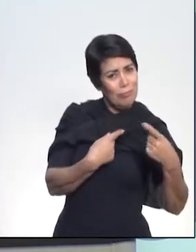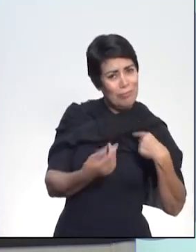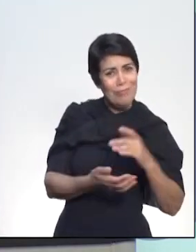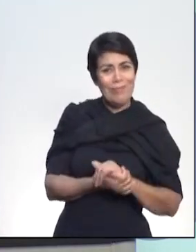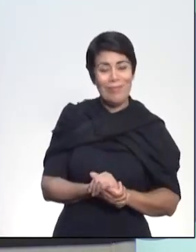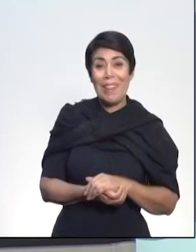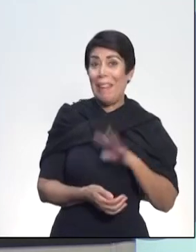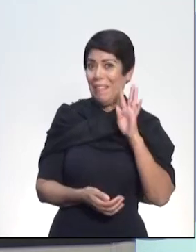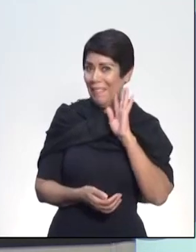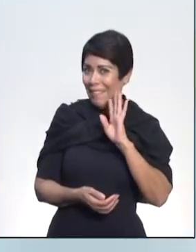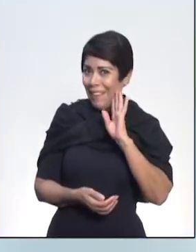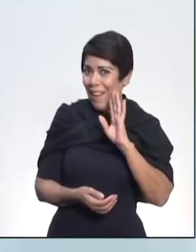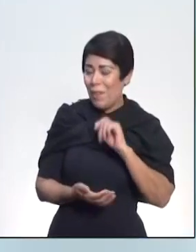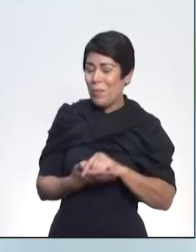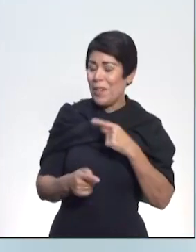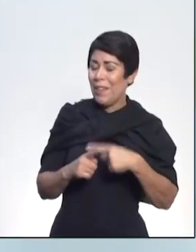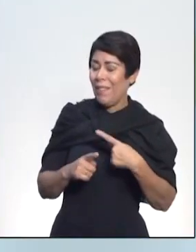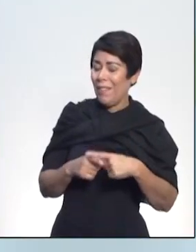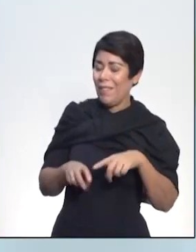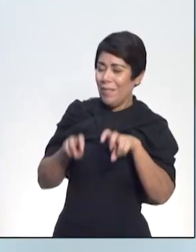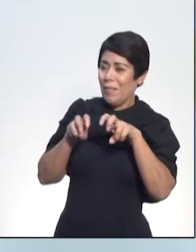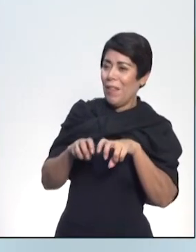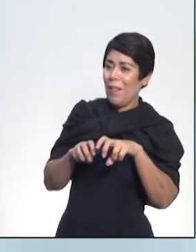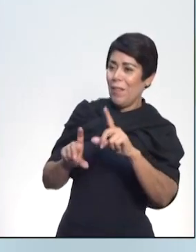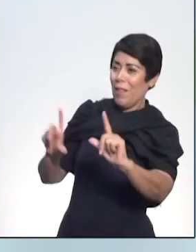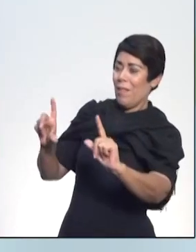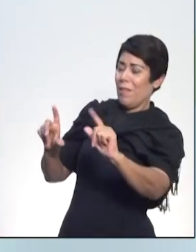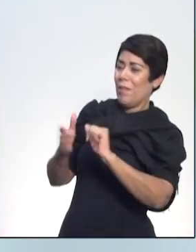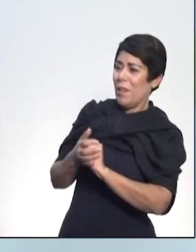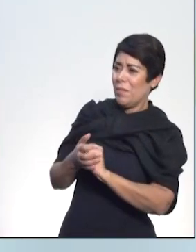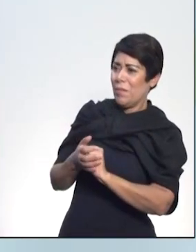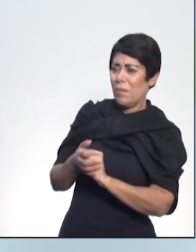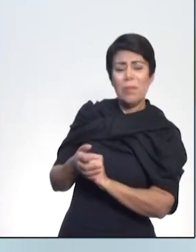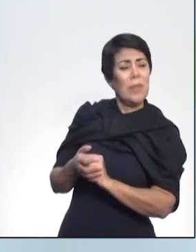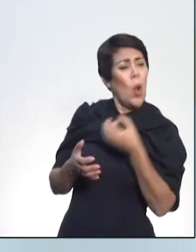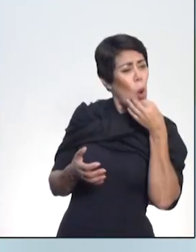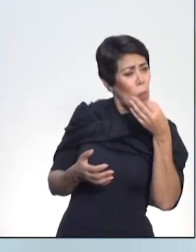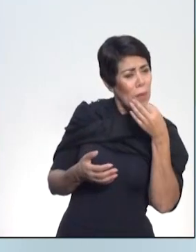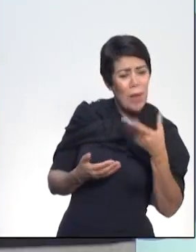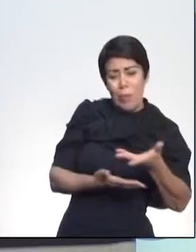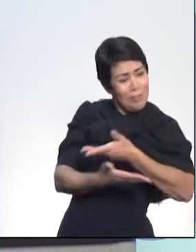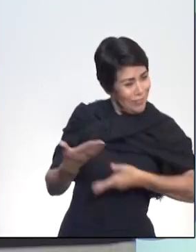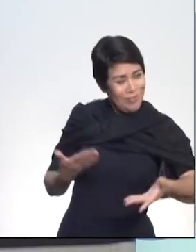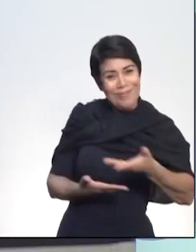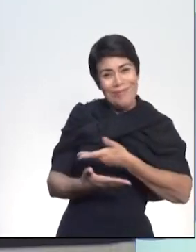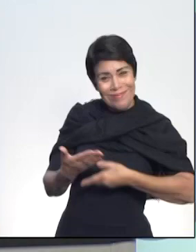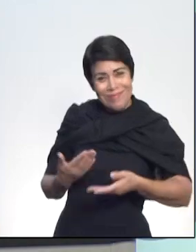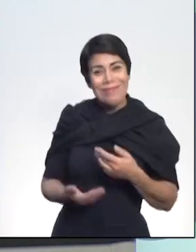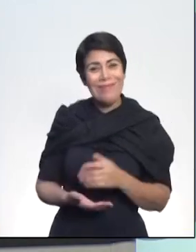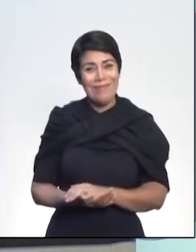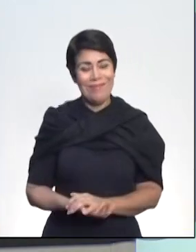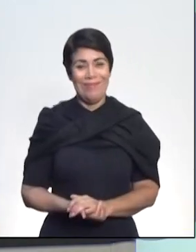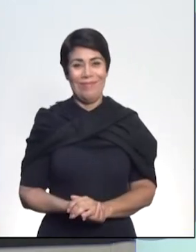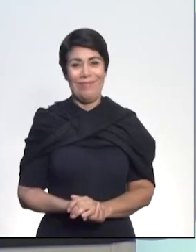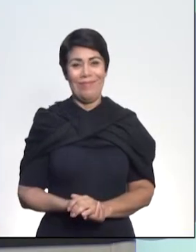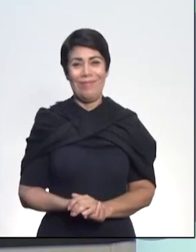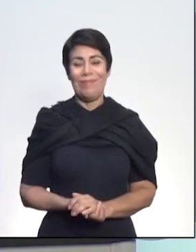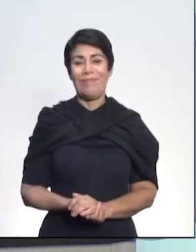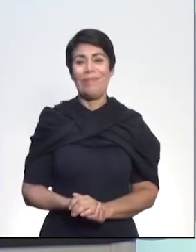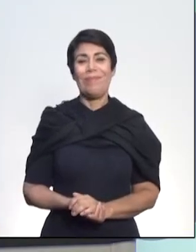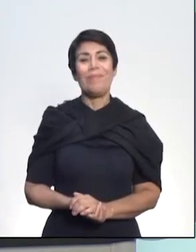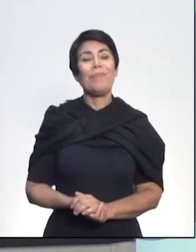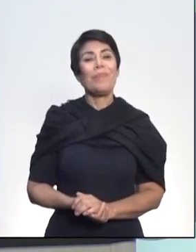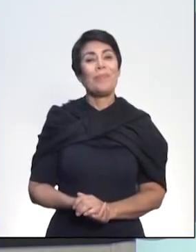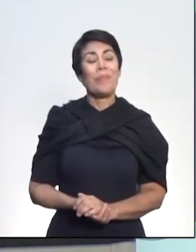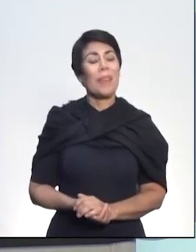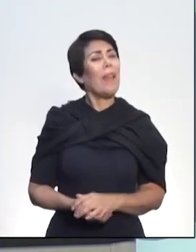né? Eles sentam lá na sala, assistem as notícias juntos e compartilham o conhecimento. E